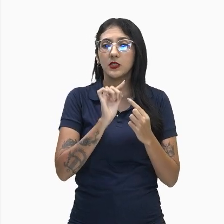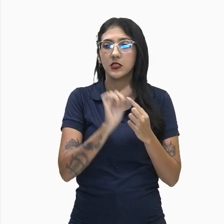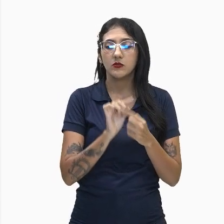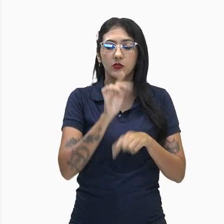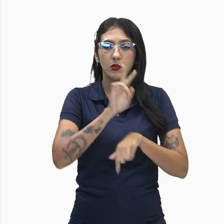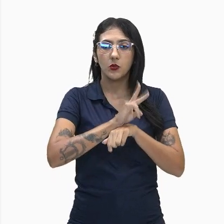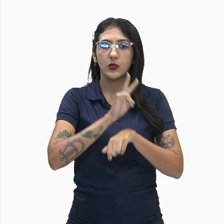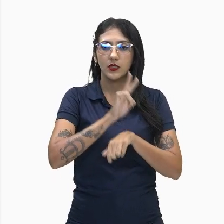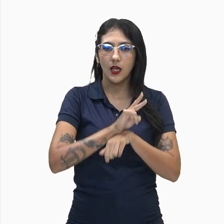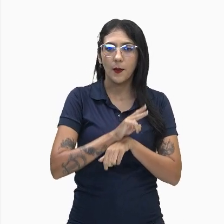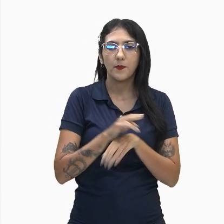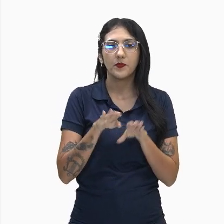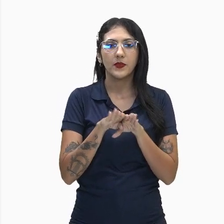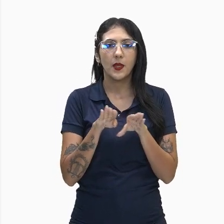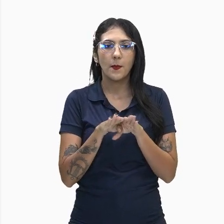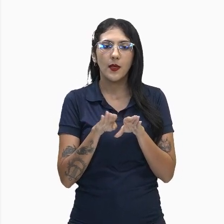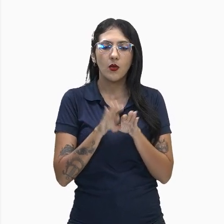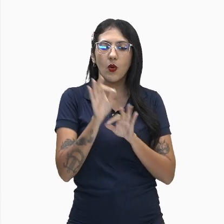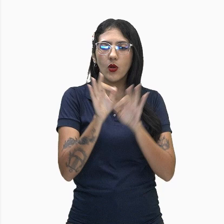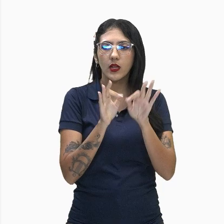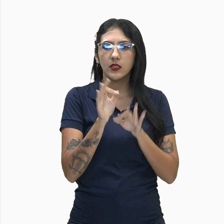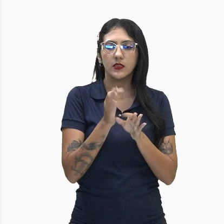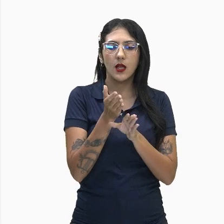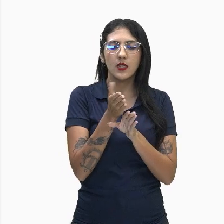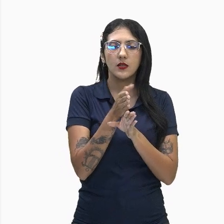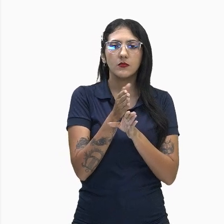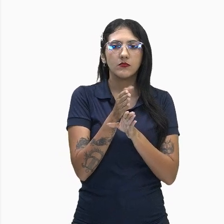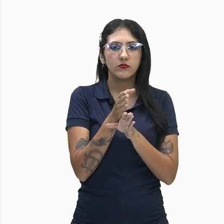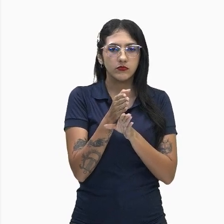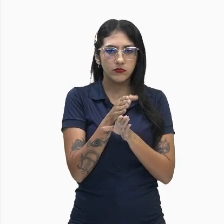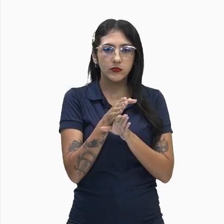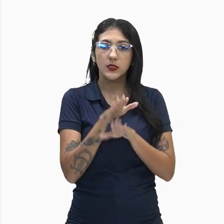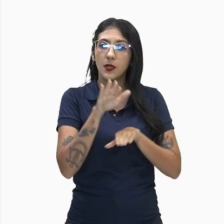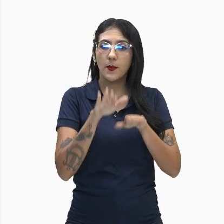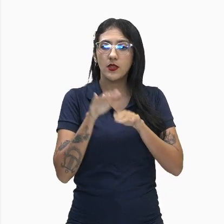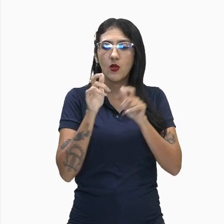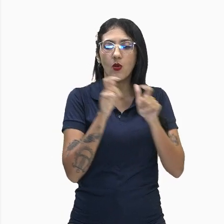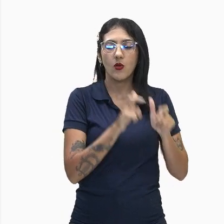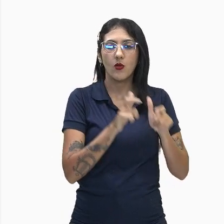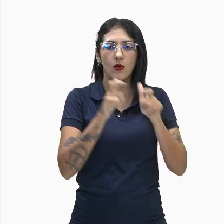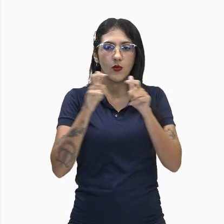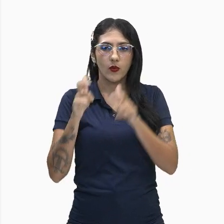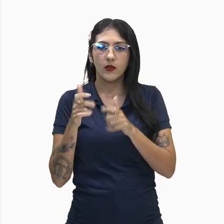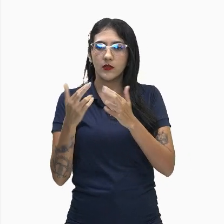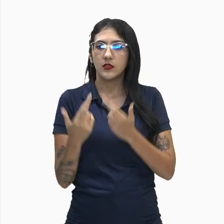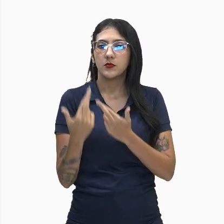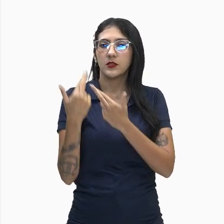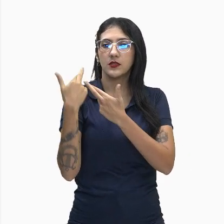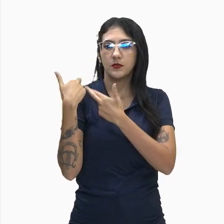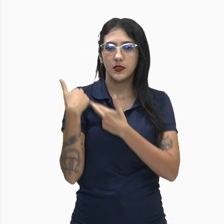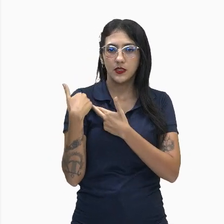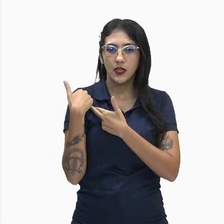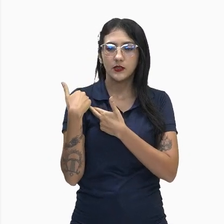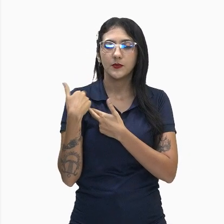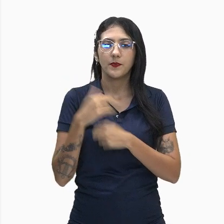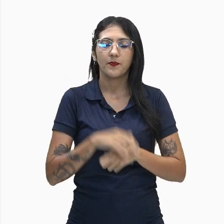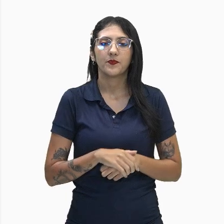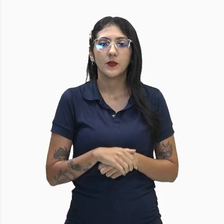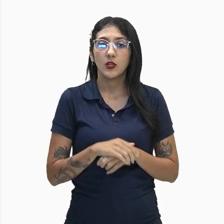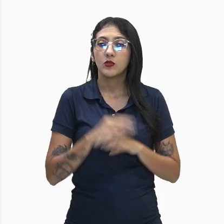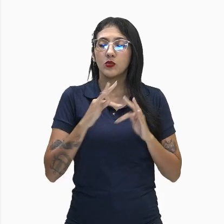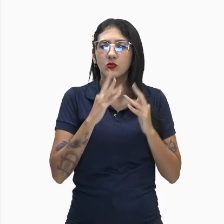conservação e limites definidos sob regime especial de administração, a qual se aplicam